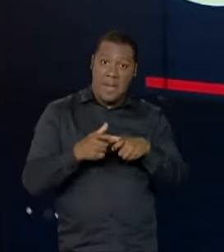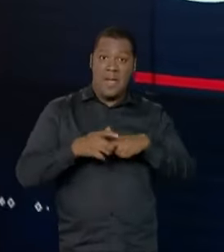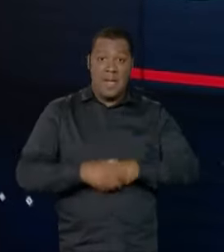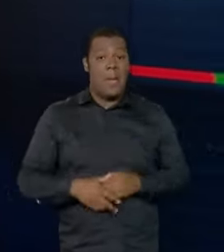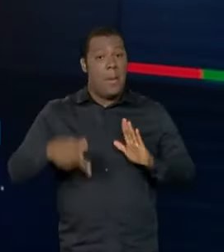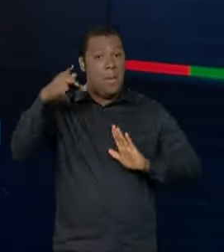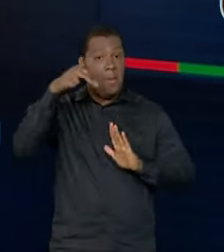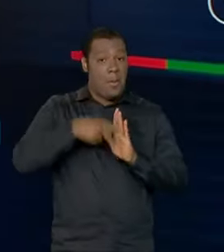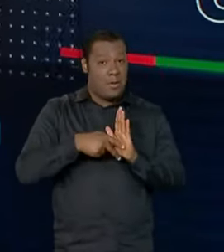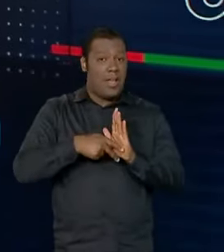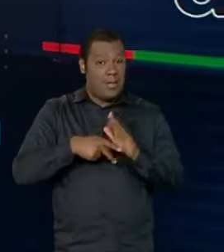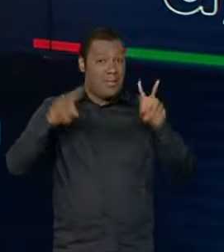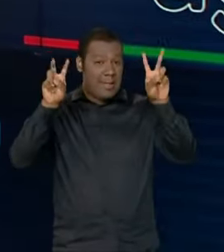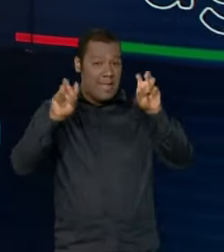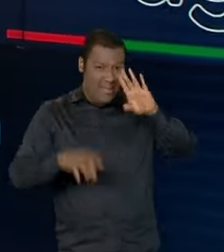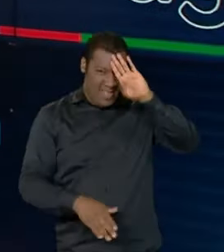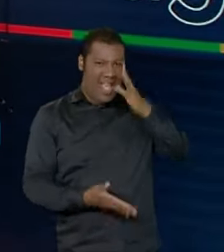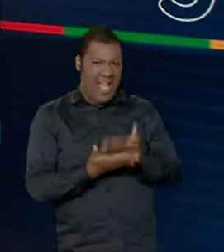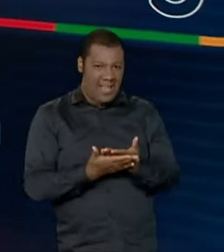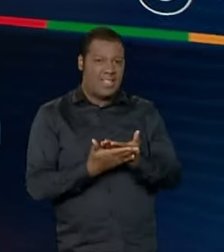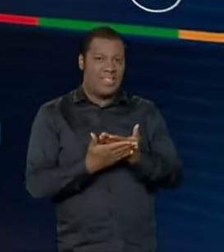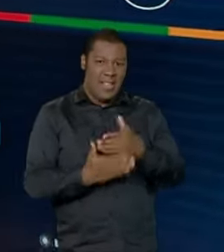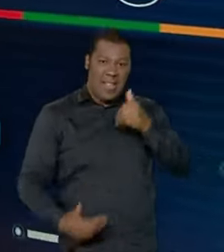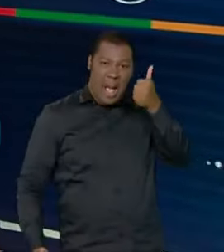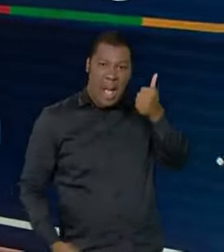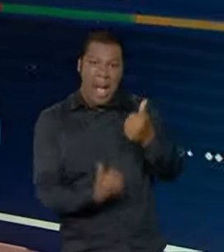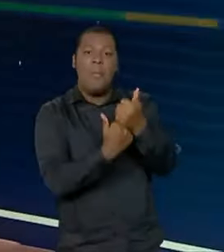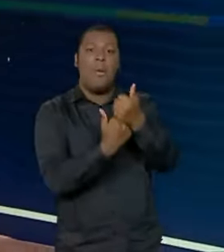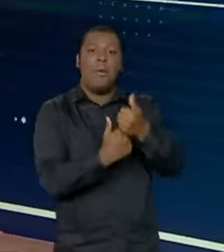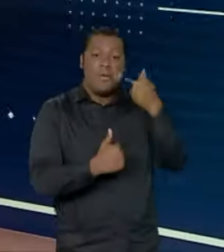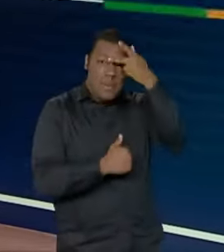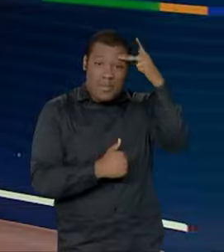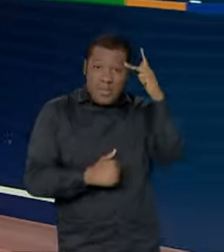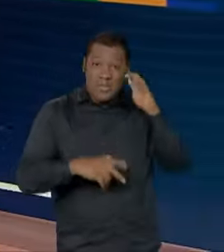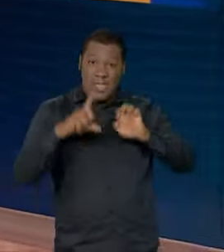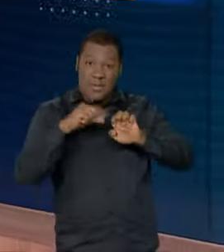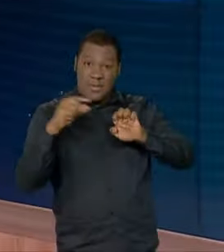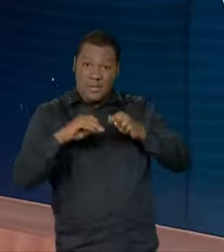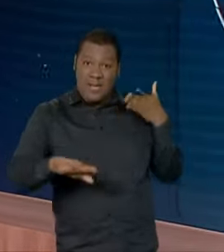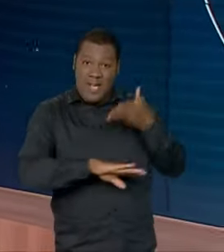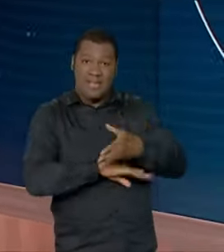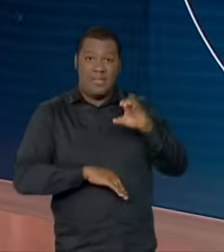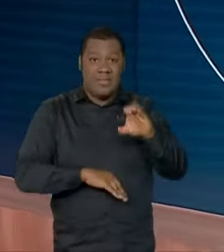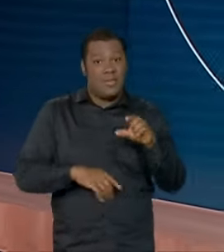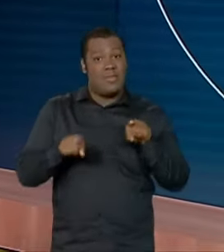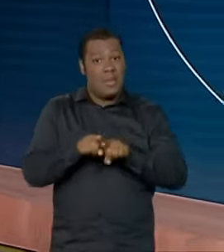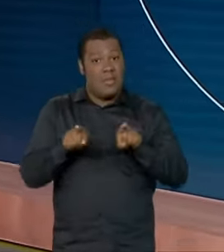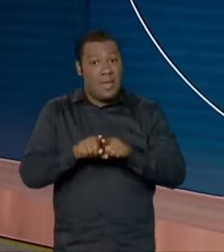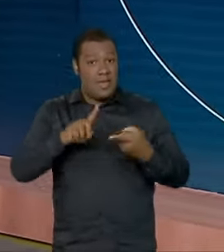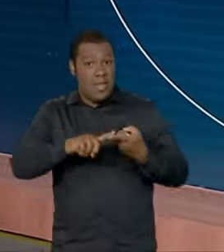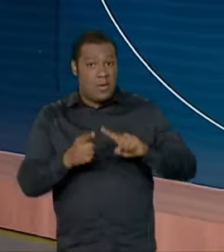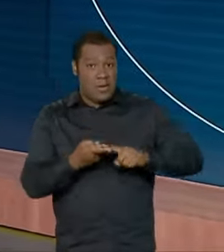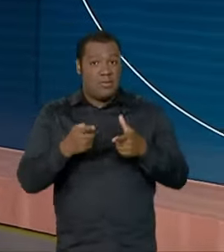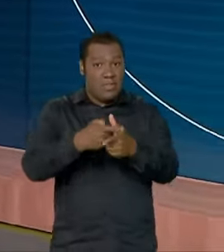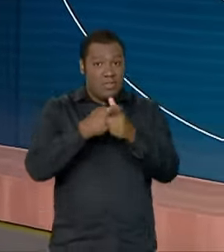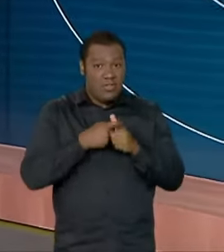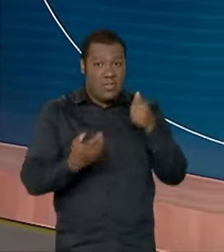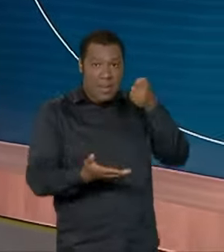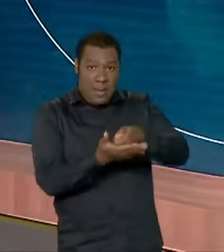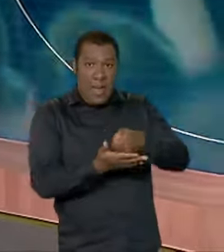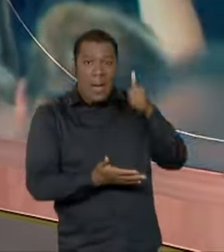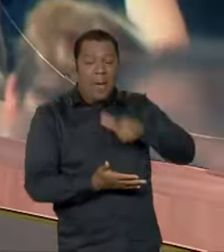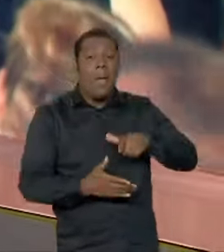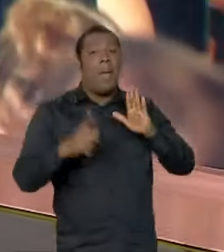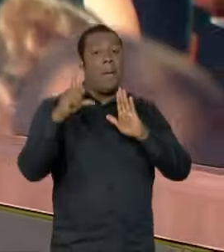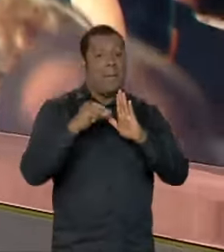É o programa Acredita, que vai ampliar o acesso a crédito e renegociação de dívidas para este setor. Vamos ao Palácio